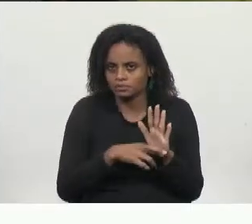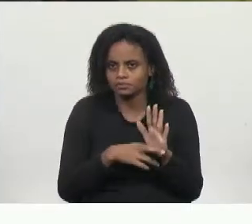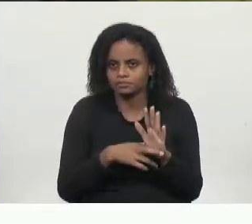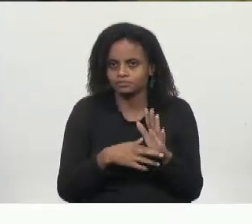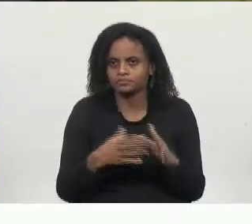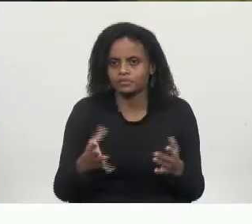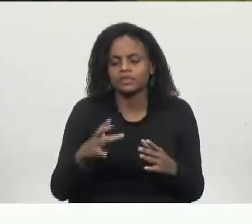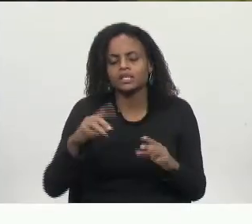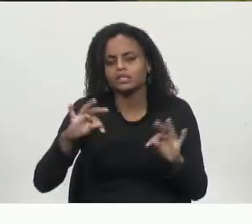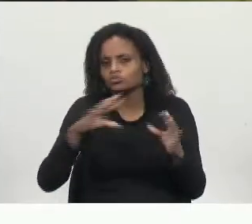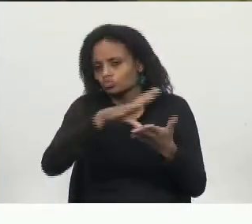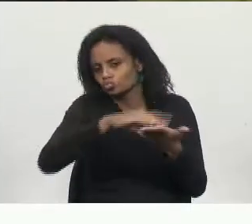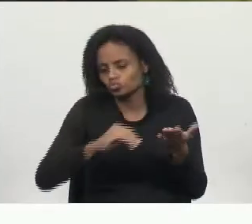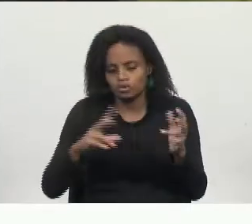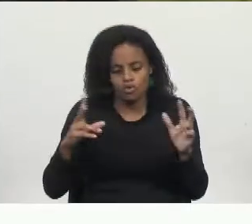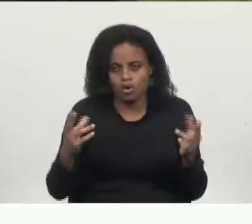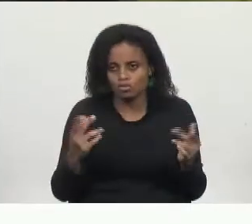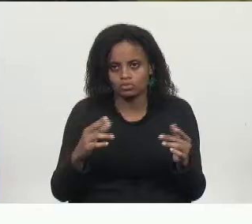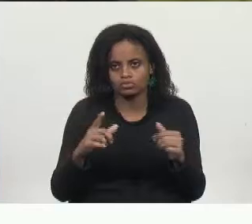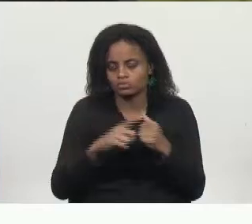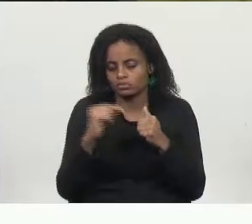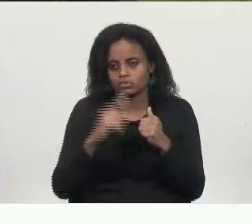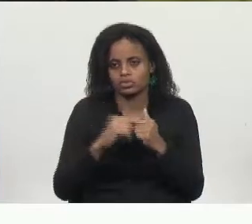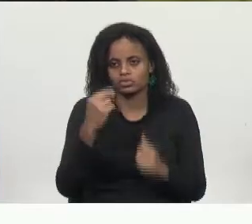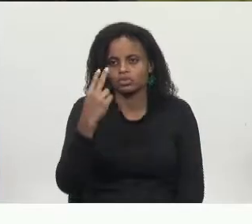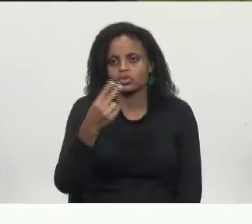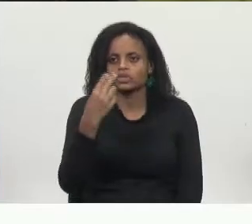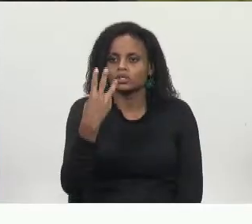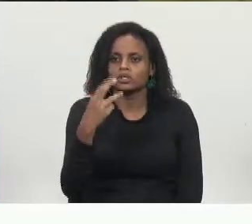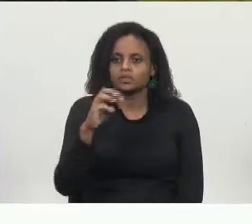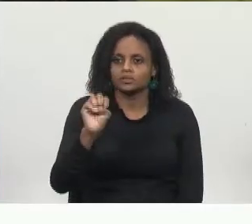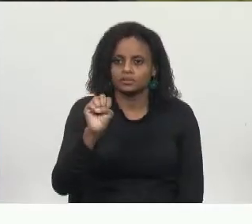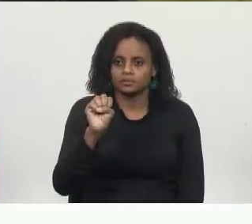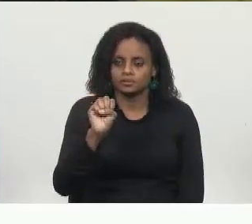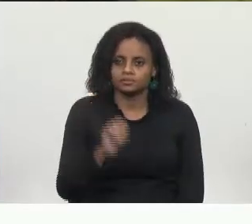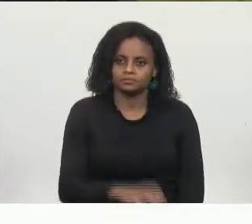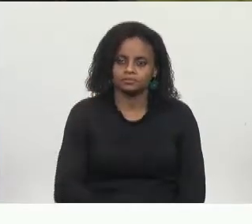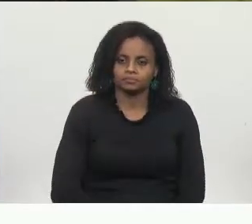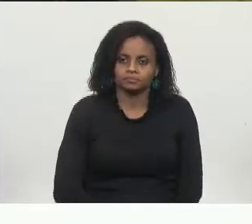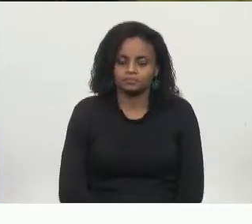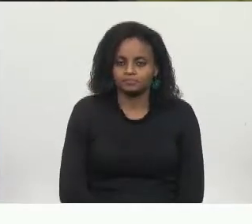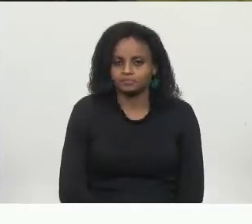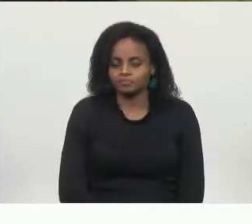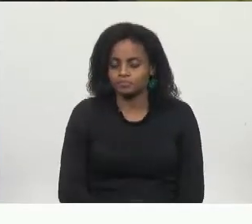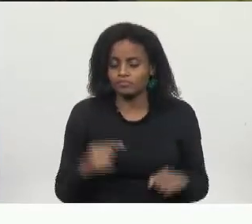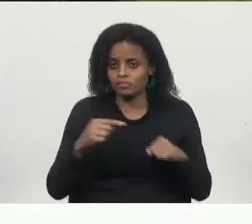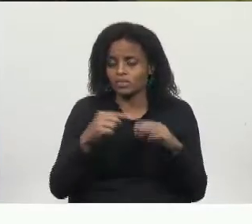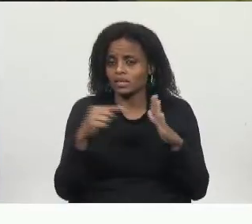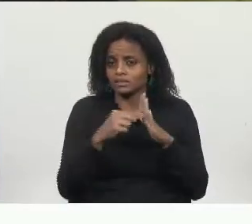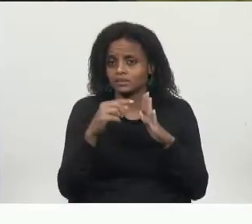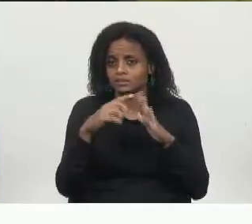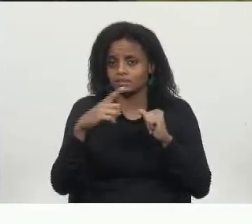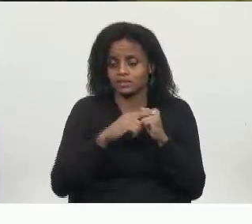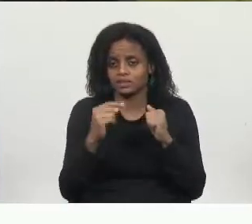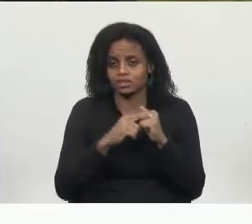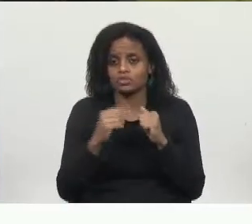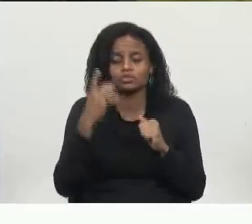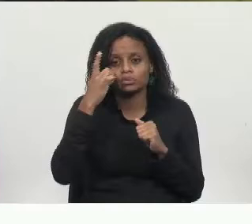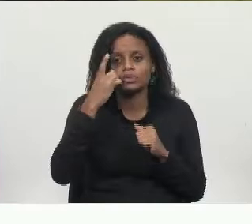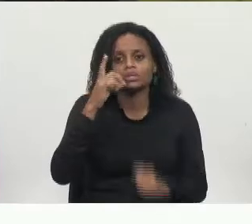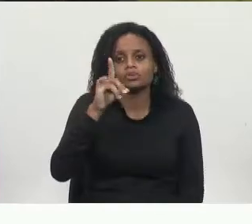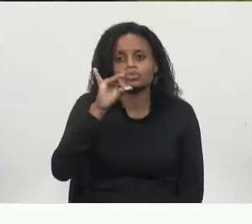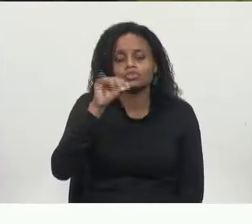Ele repete o artigo 238. Ele coloca aqui, nesse artigo 238, o deputado Dionísio Lins